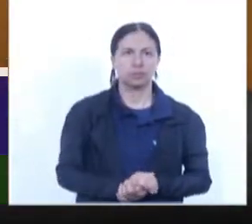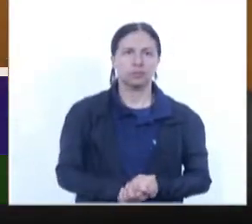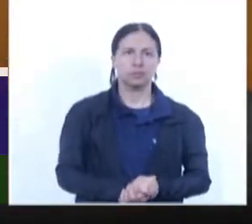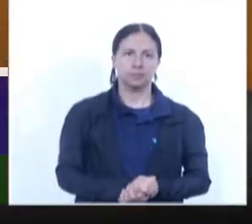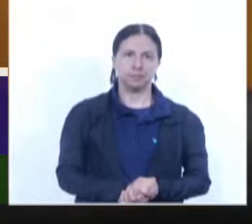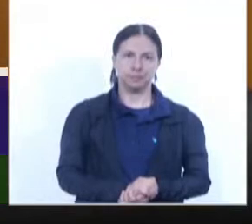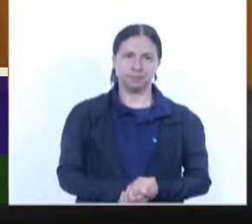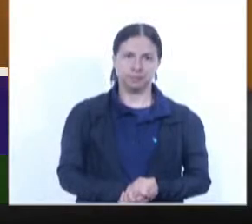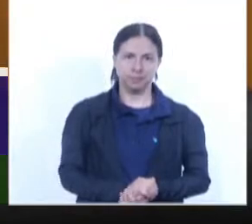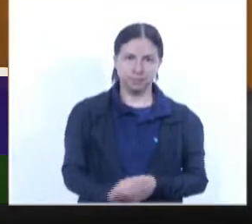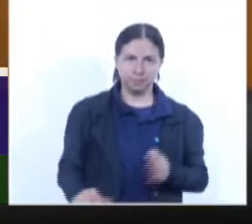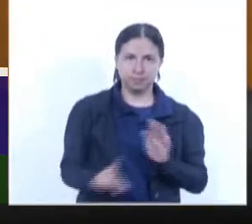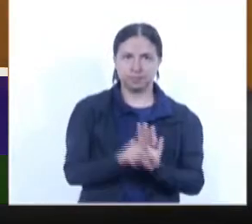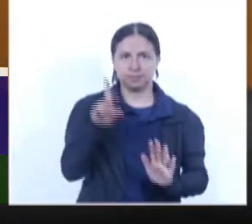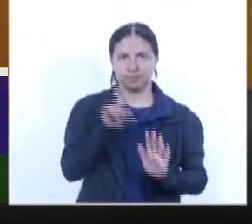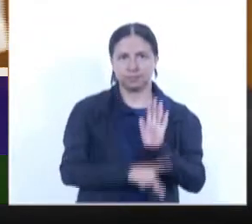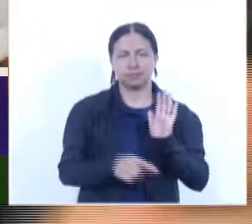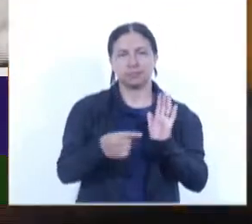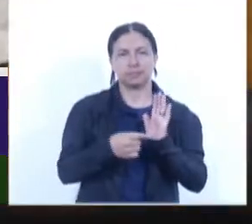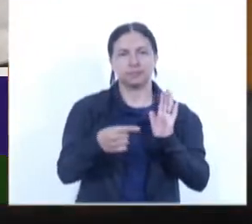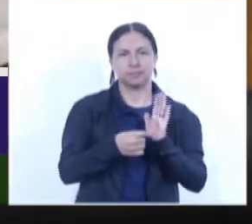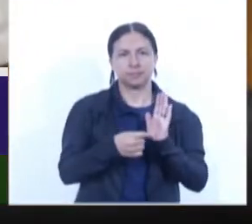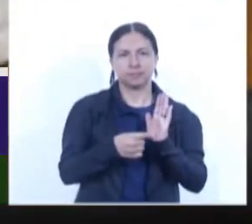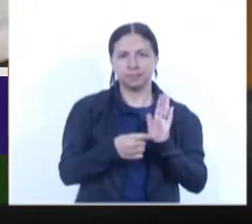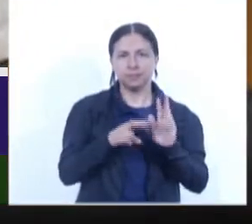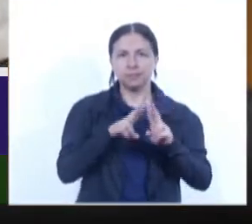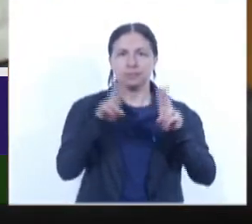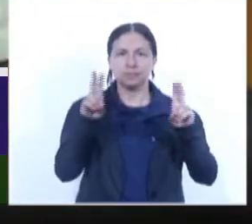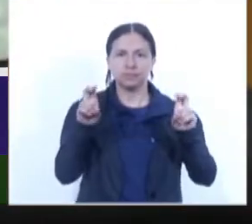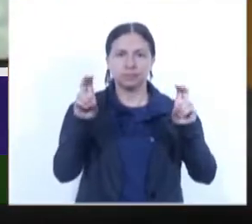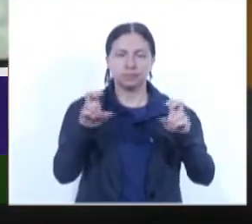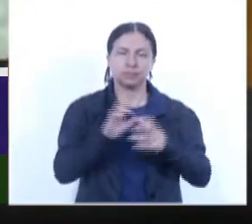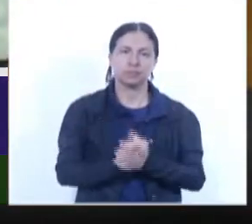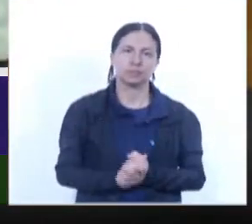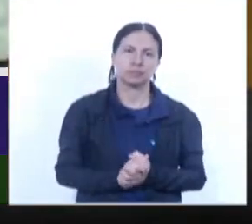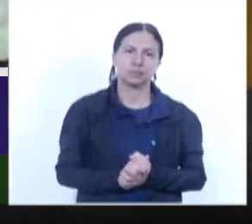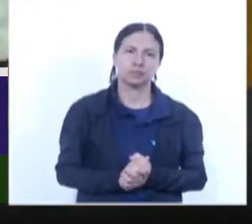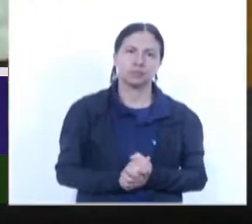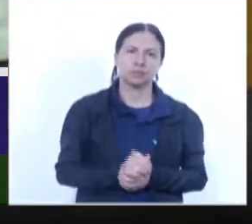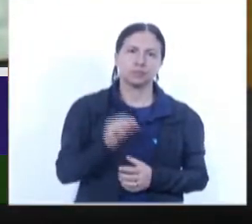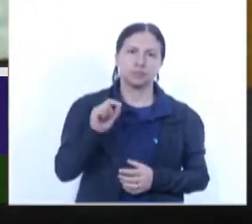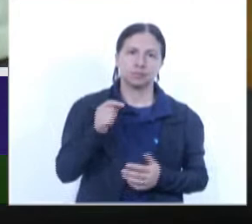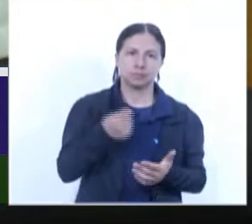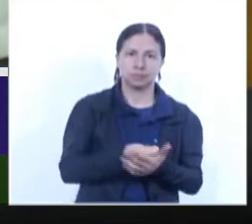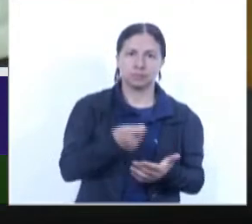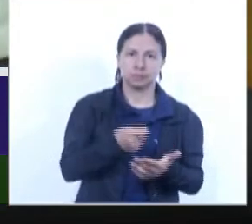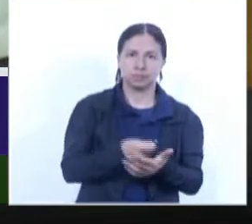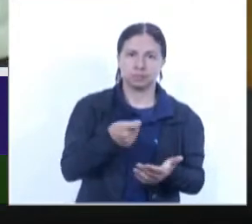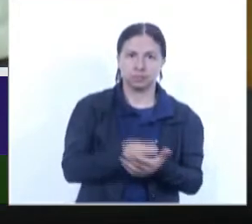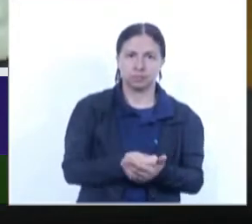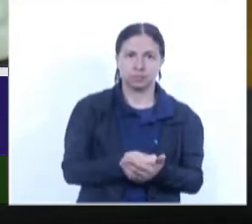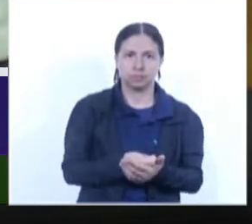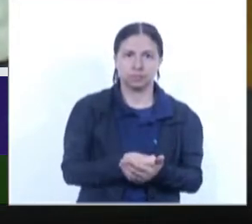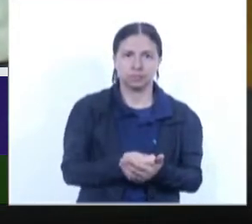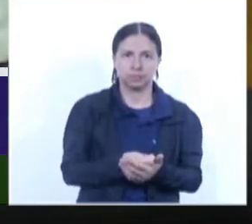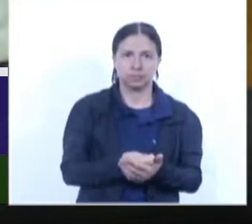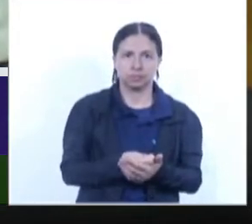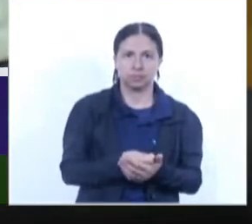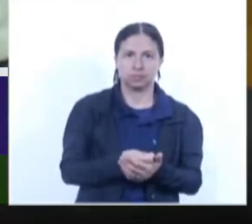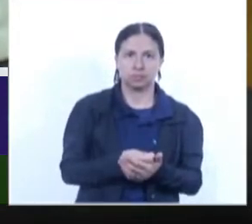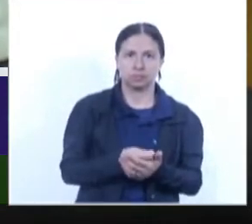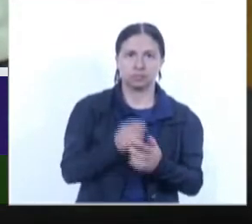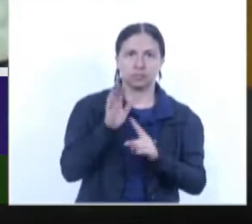projeto de lei ordinária dispõe sobre a obrigatoriedade da identificação eletrônica por meio de